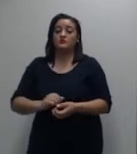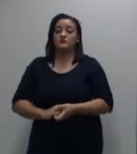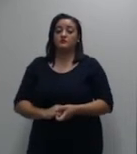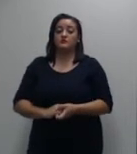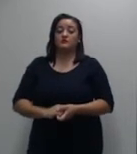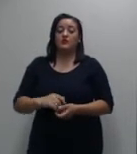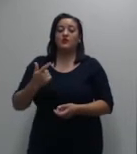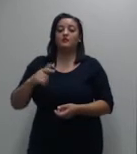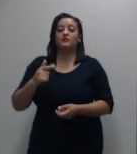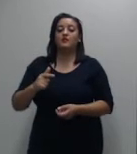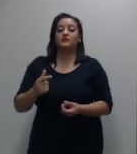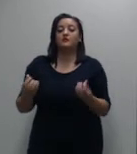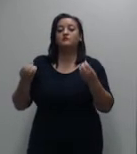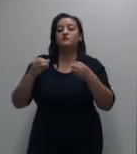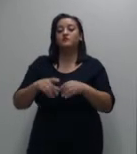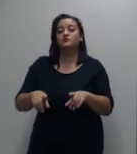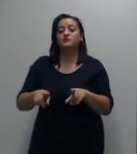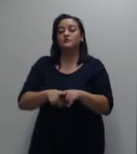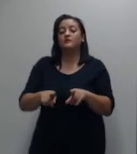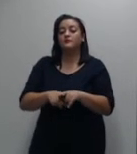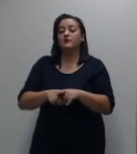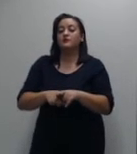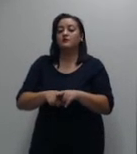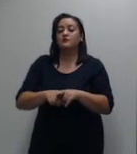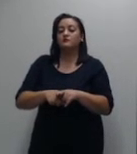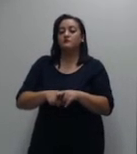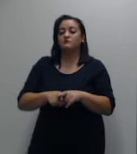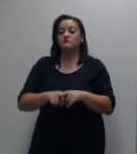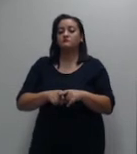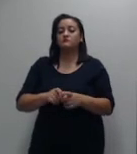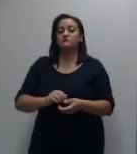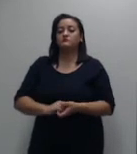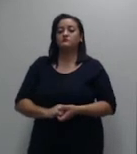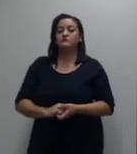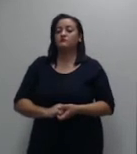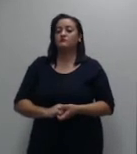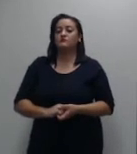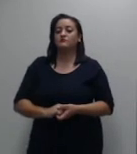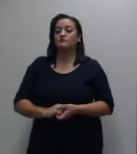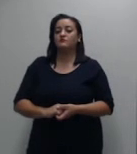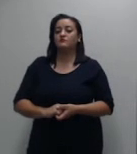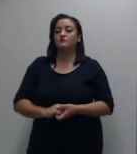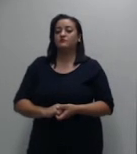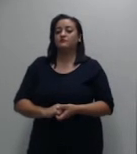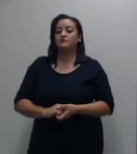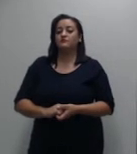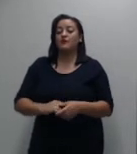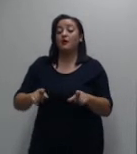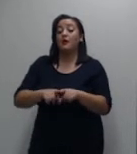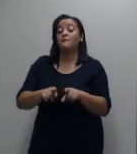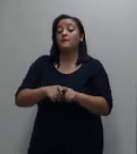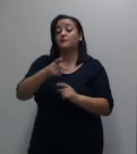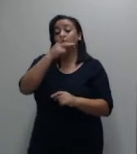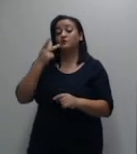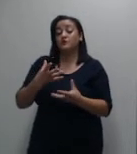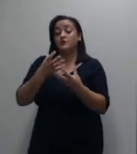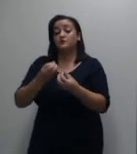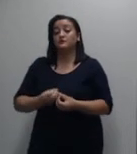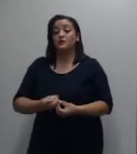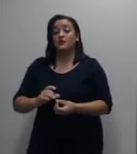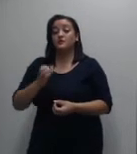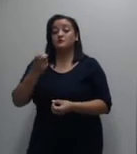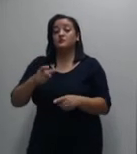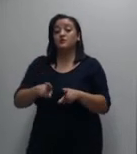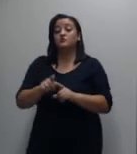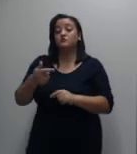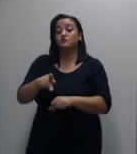houve prejuízo e para e a beneficiária desta decisão